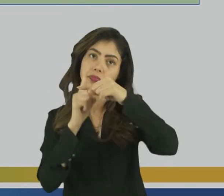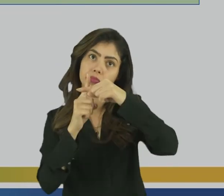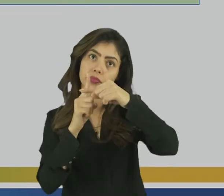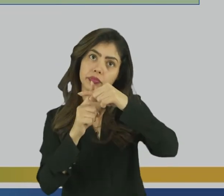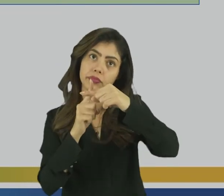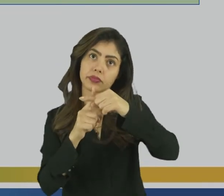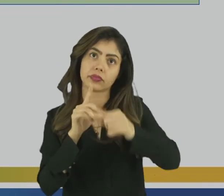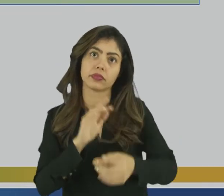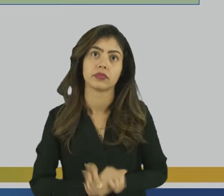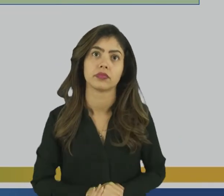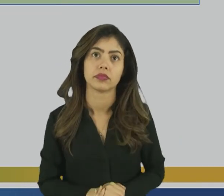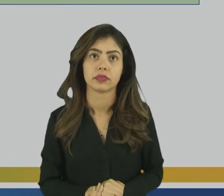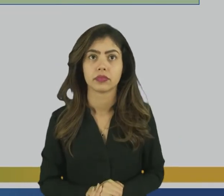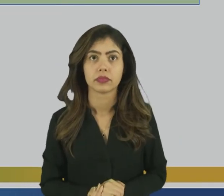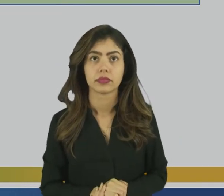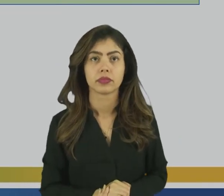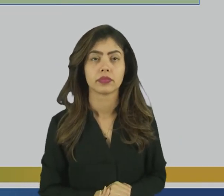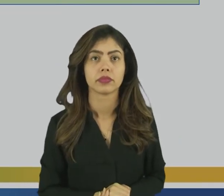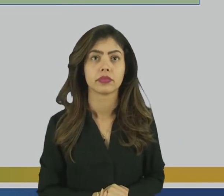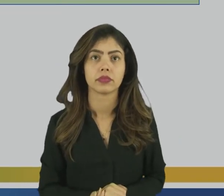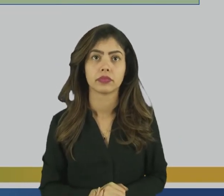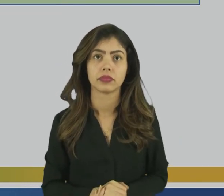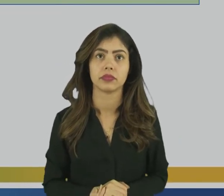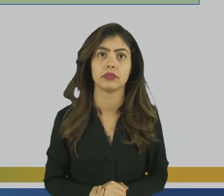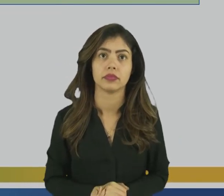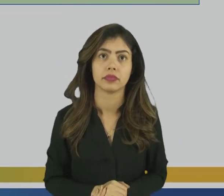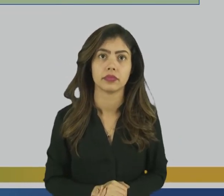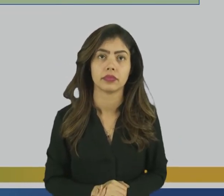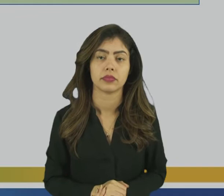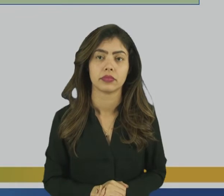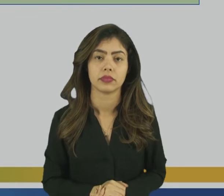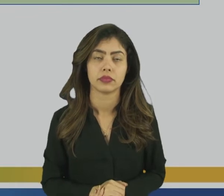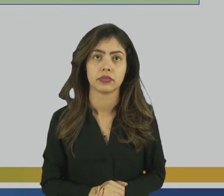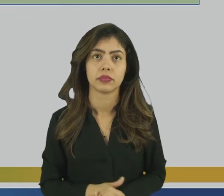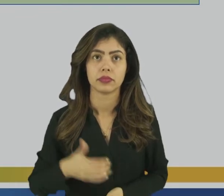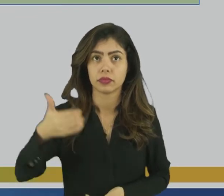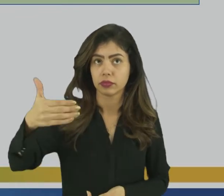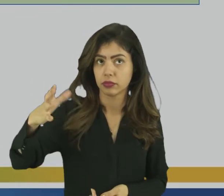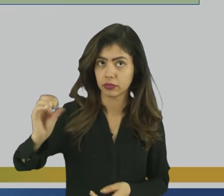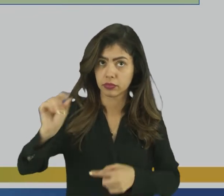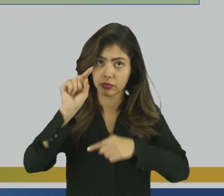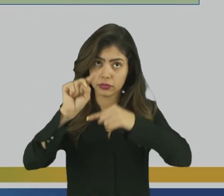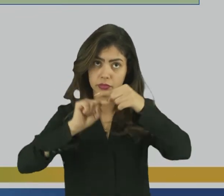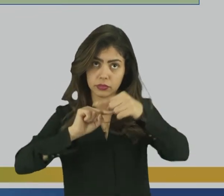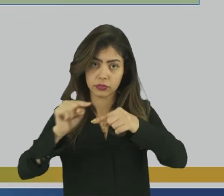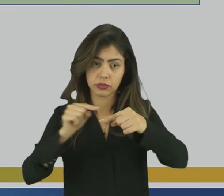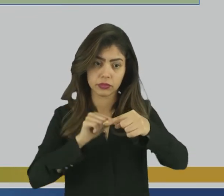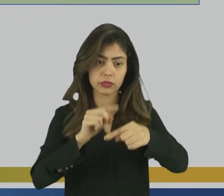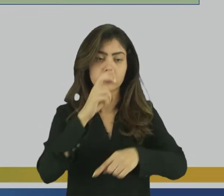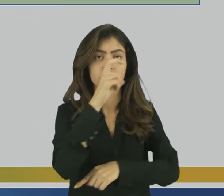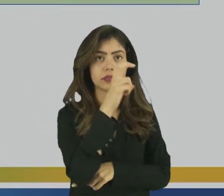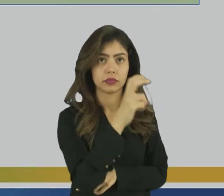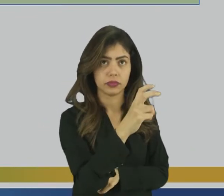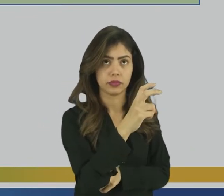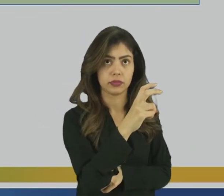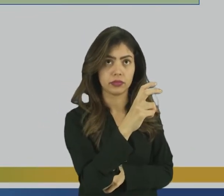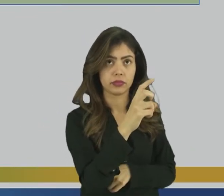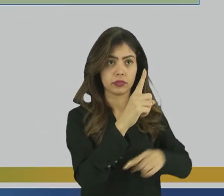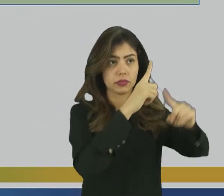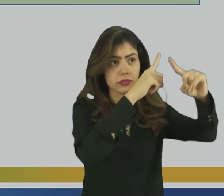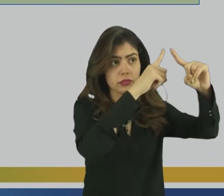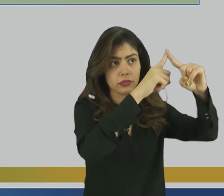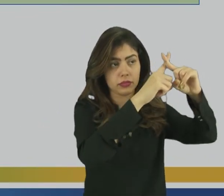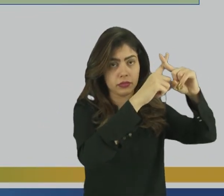tá somando, nós vamos somar mais o resultado da outra operação. Então, 10 dividido para